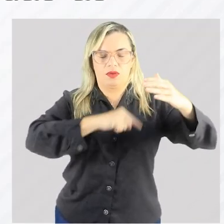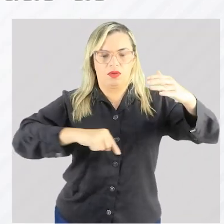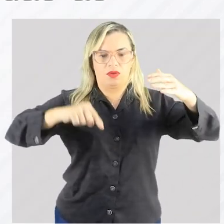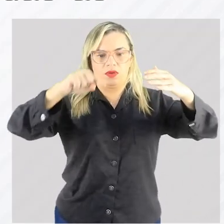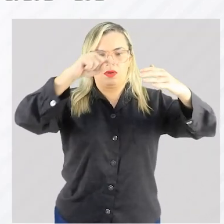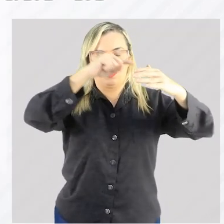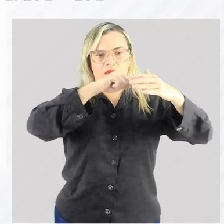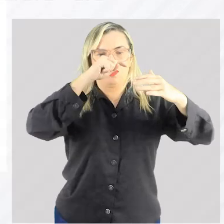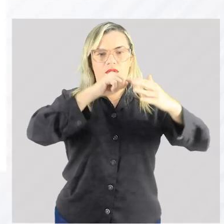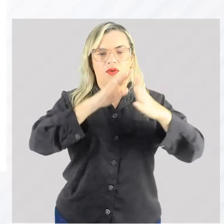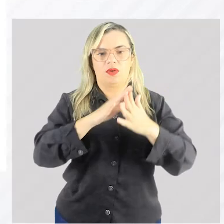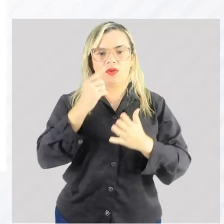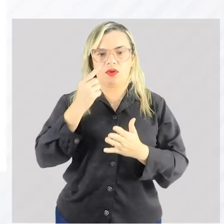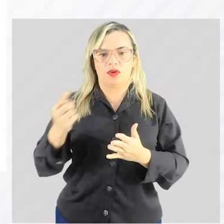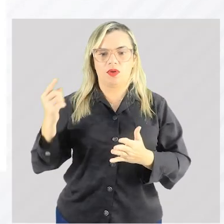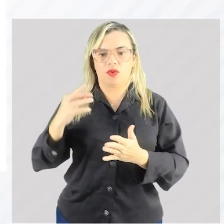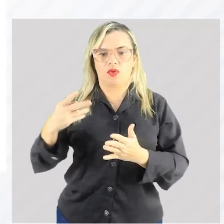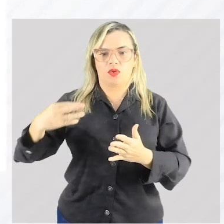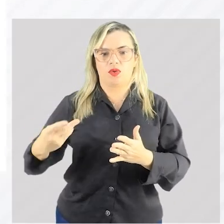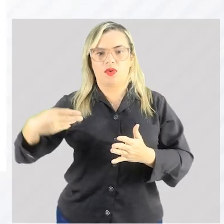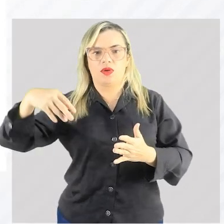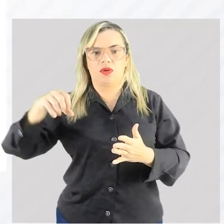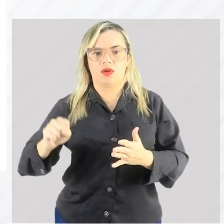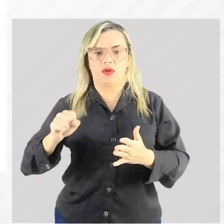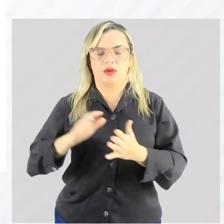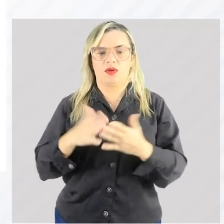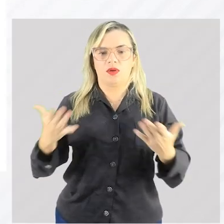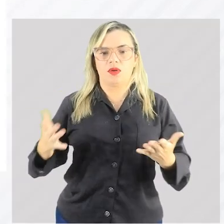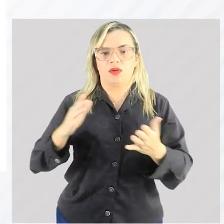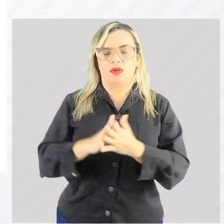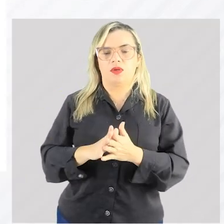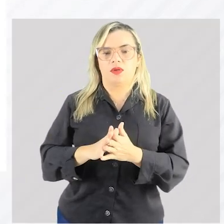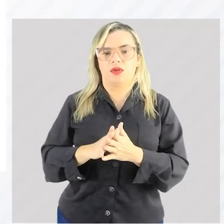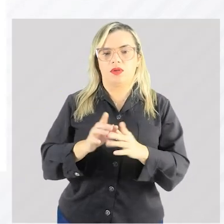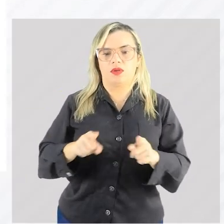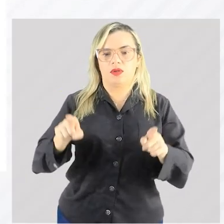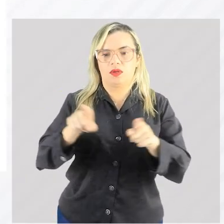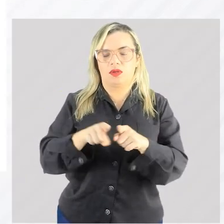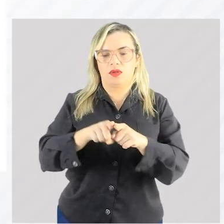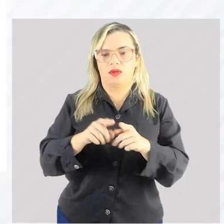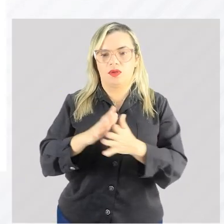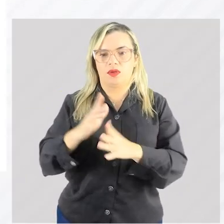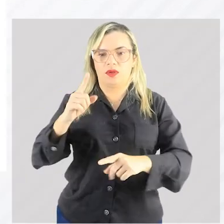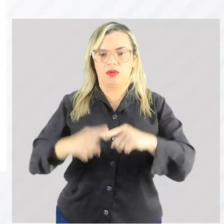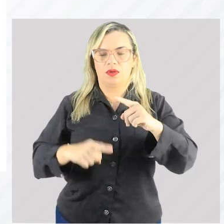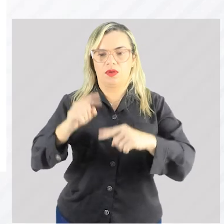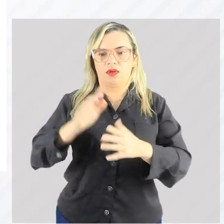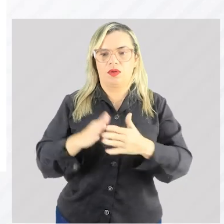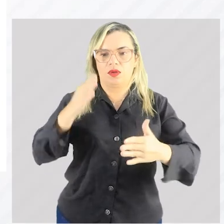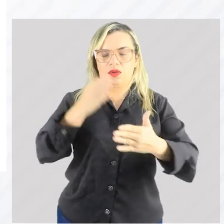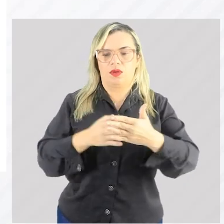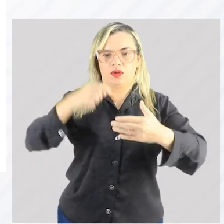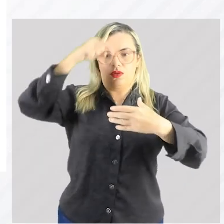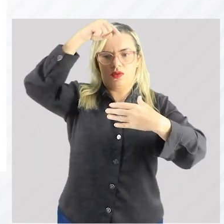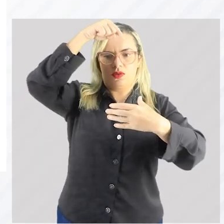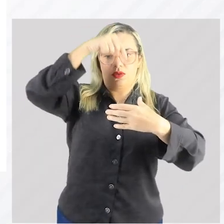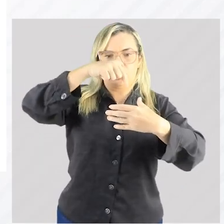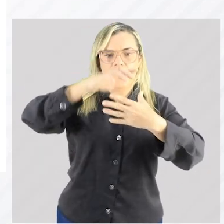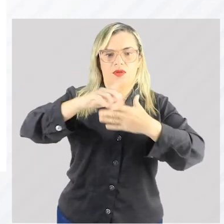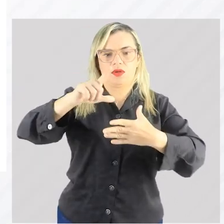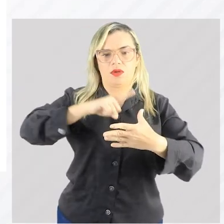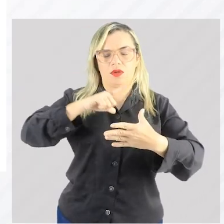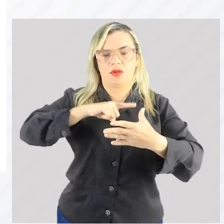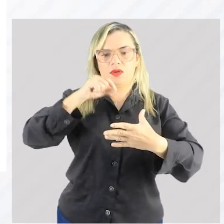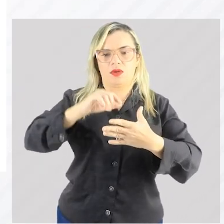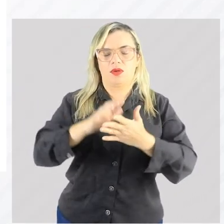são congruentes Além disso um dispositivo impede que a seta venha apontar